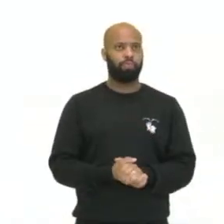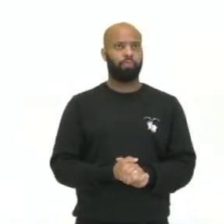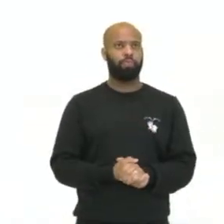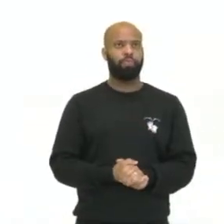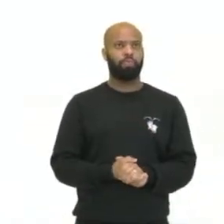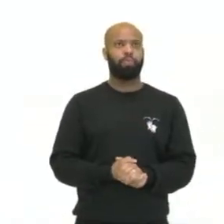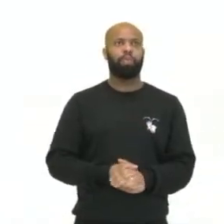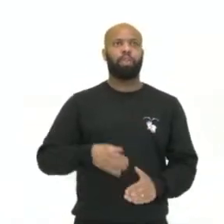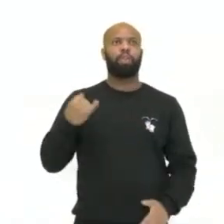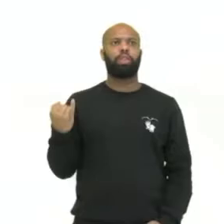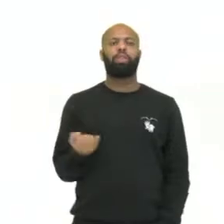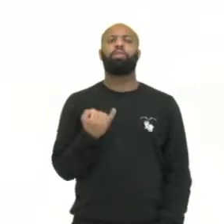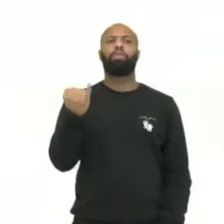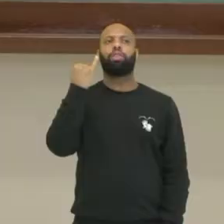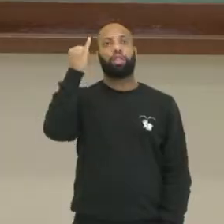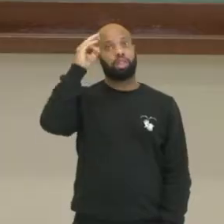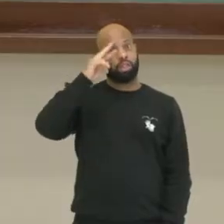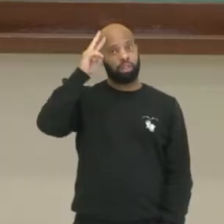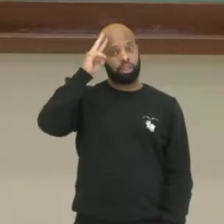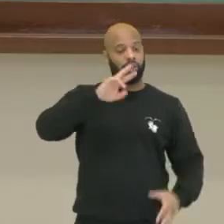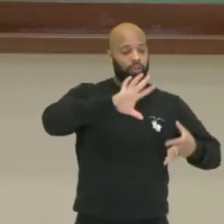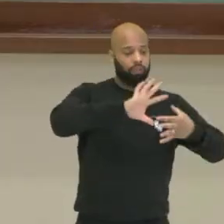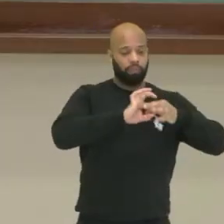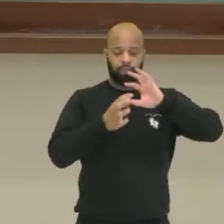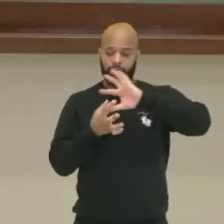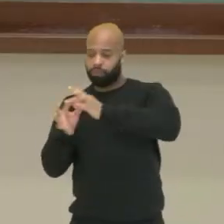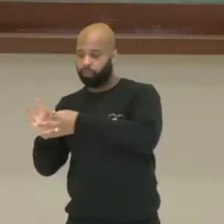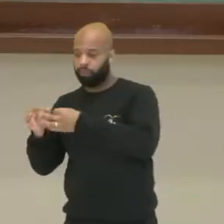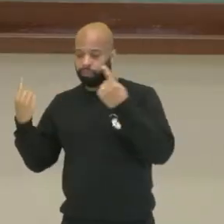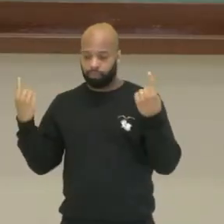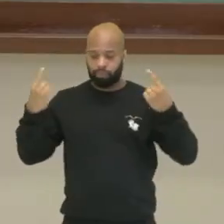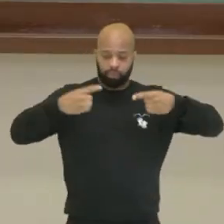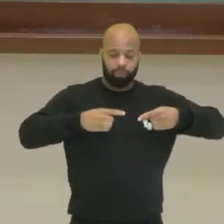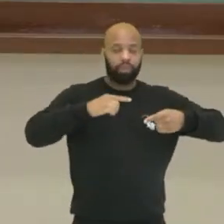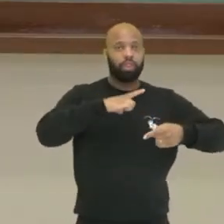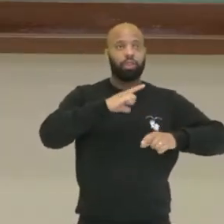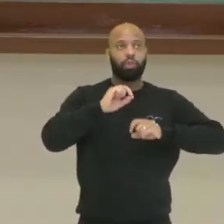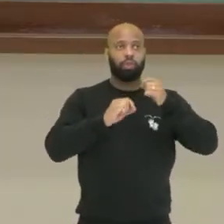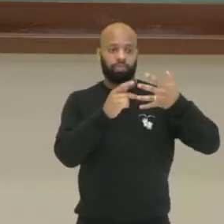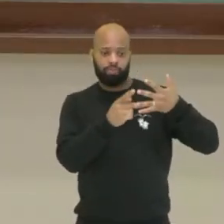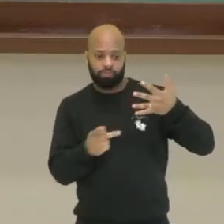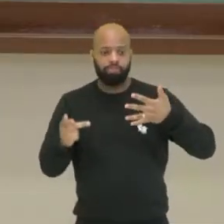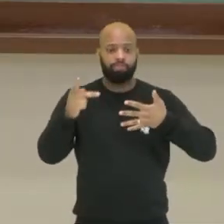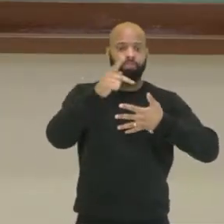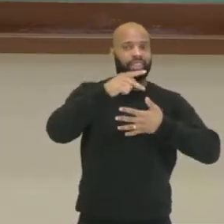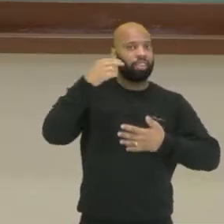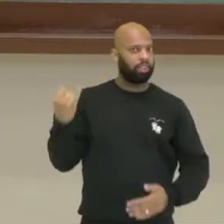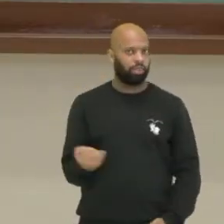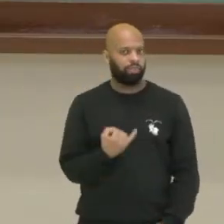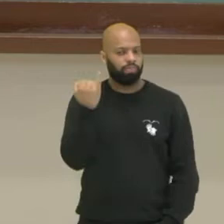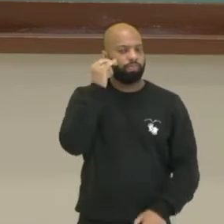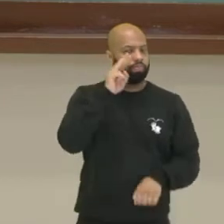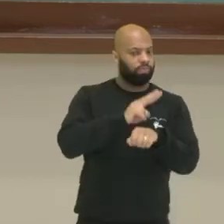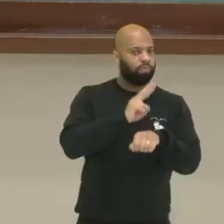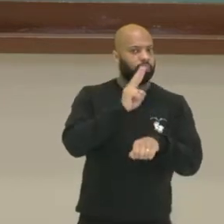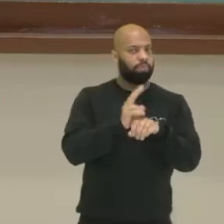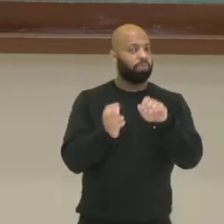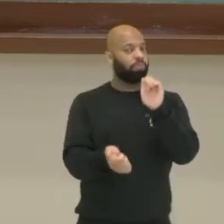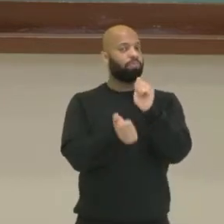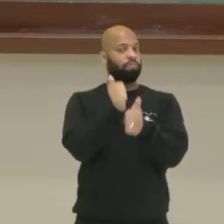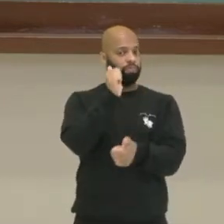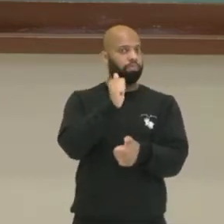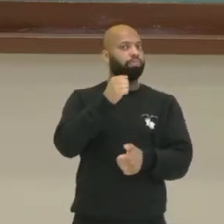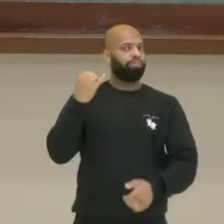Vamos lembrar lá que os Jogos Olímpicos, eles priorizam pela integridade física do